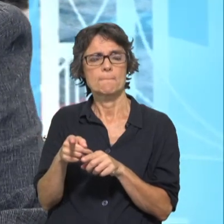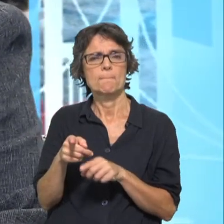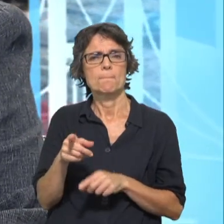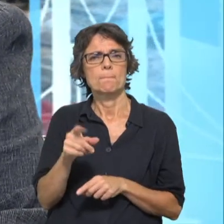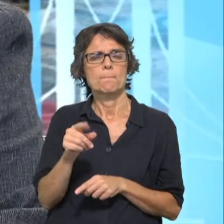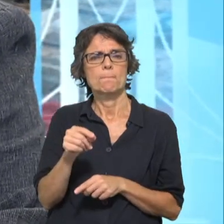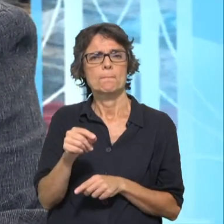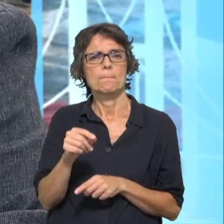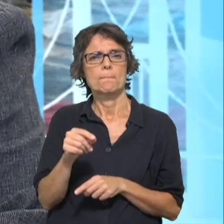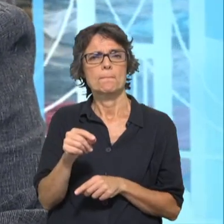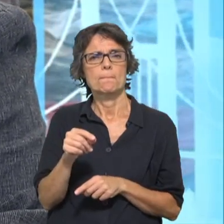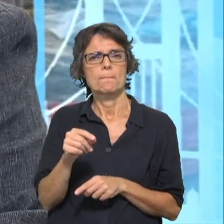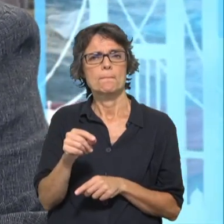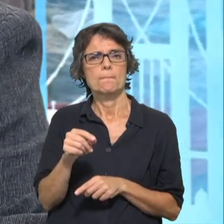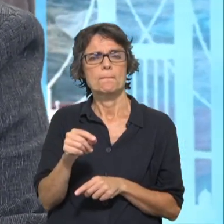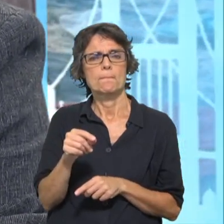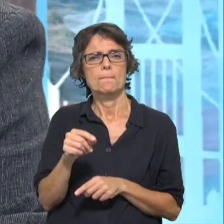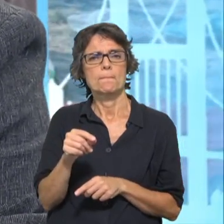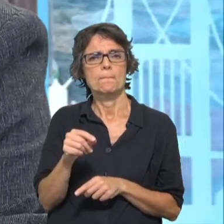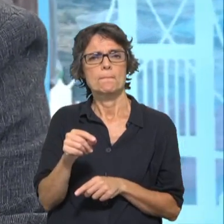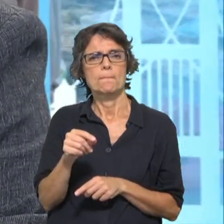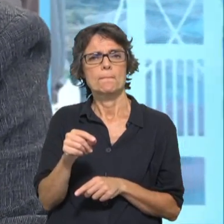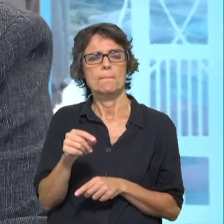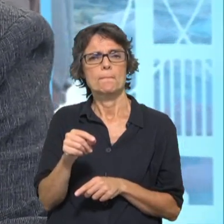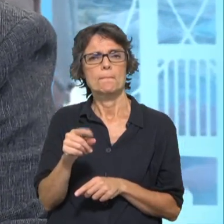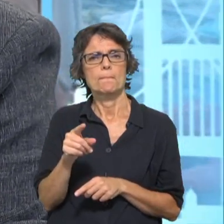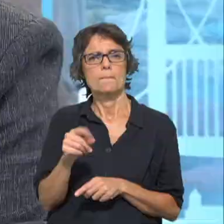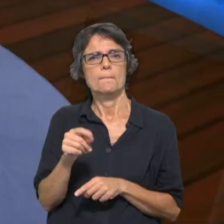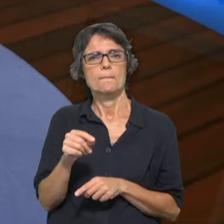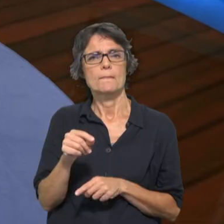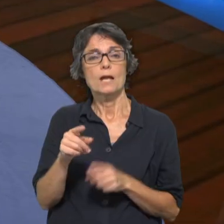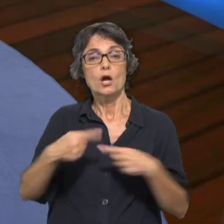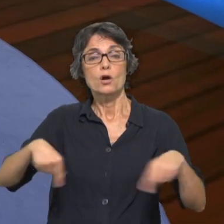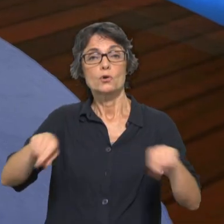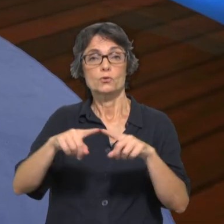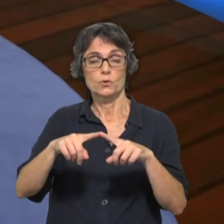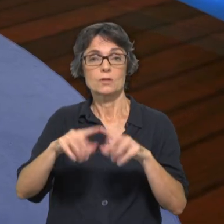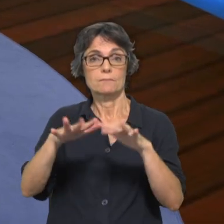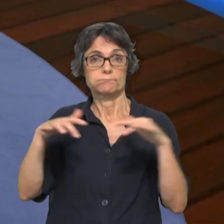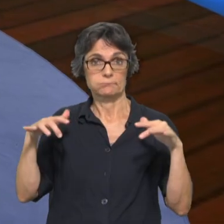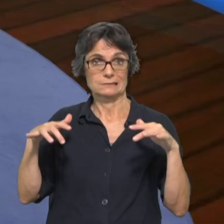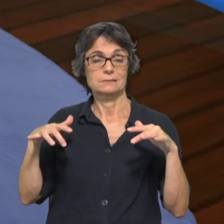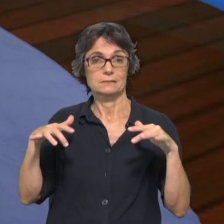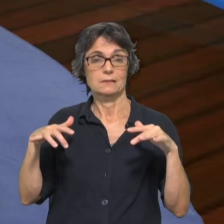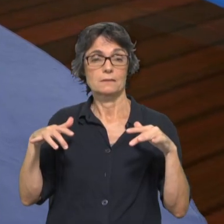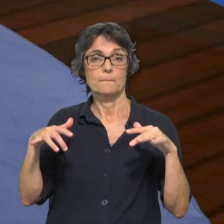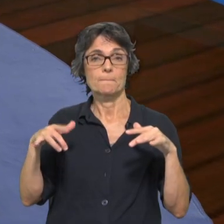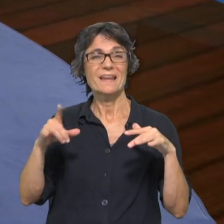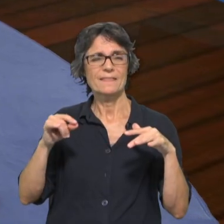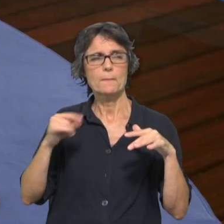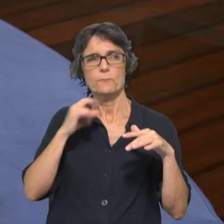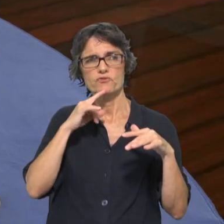parecer surpreendente e até difícil de perceber, é que há menos reuniões plenárias e mais espaço para